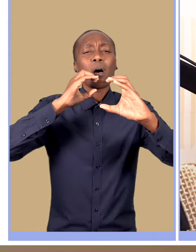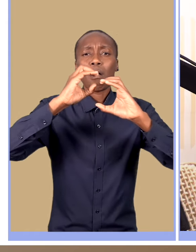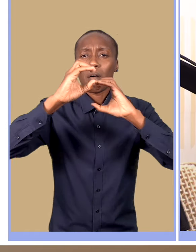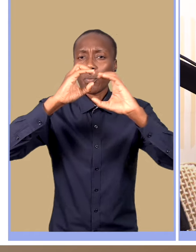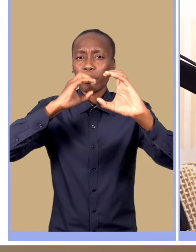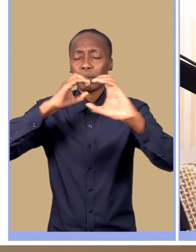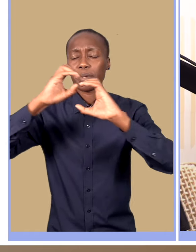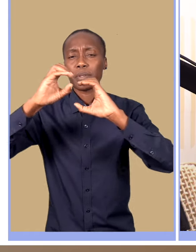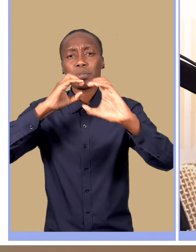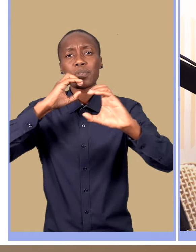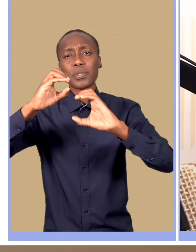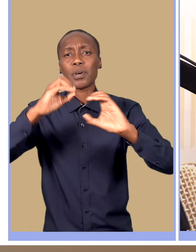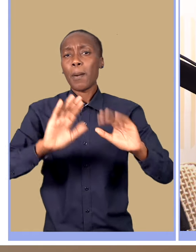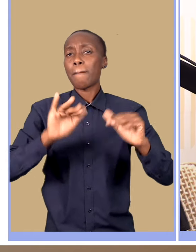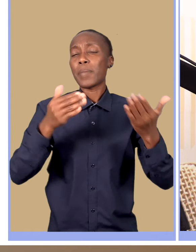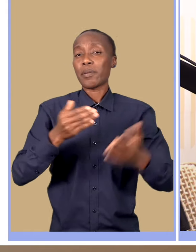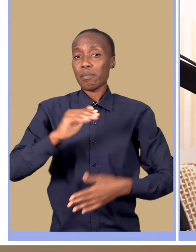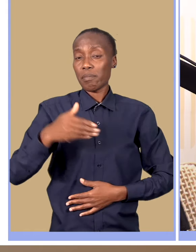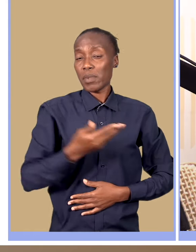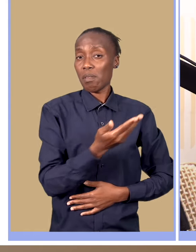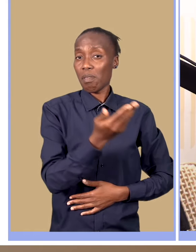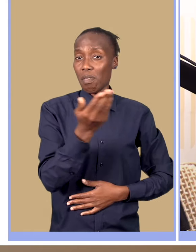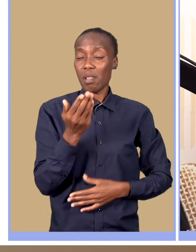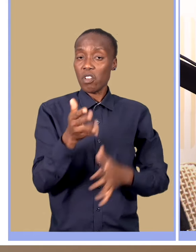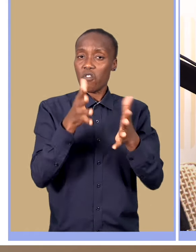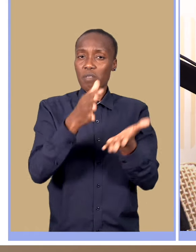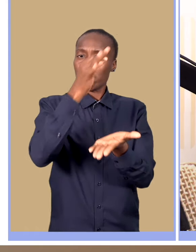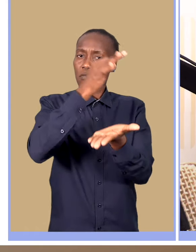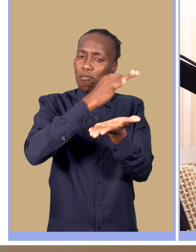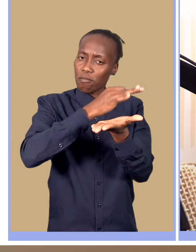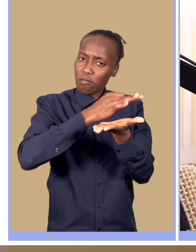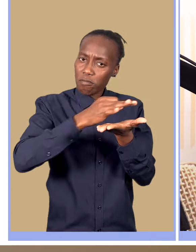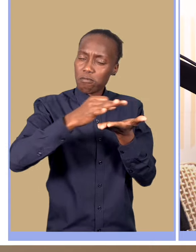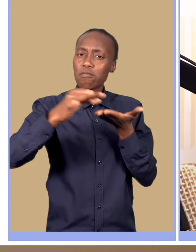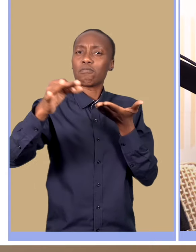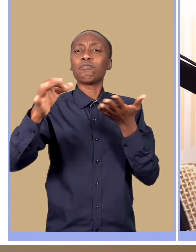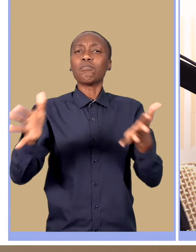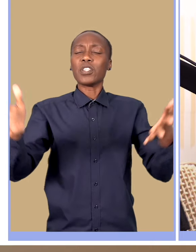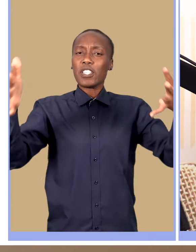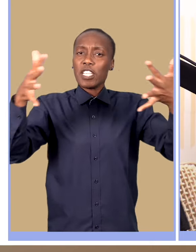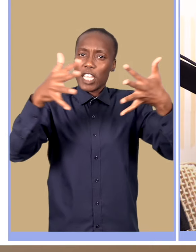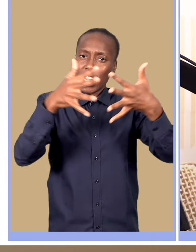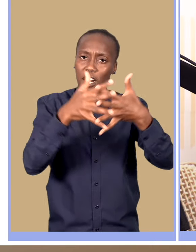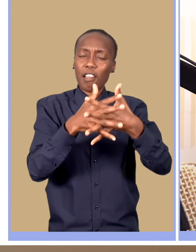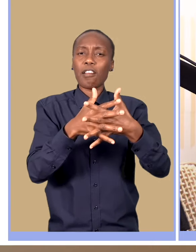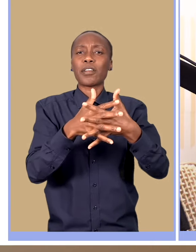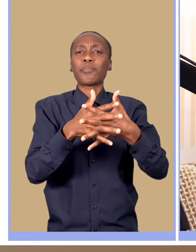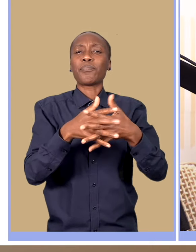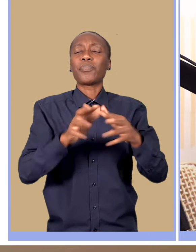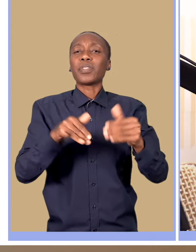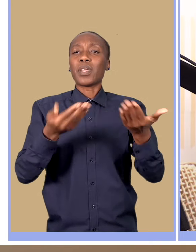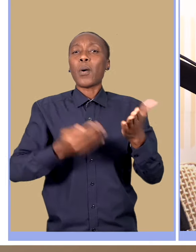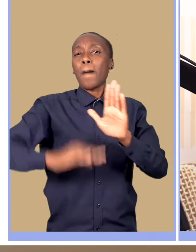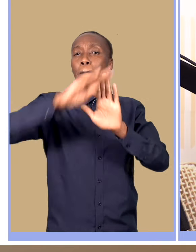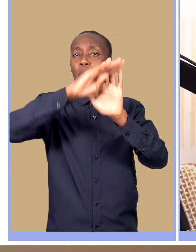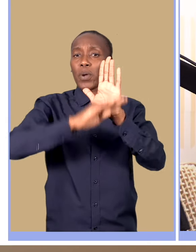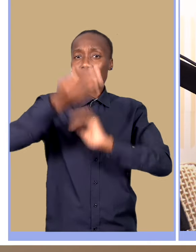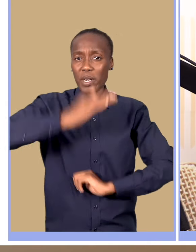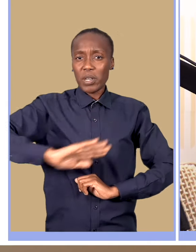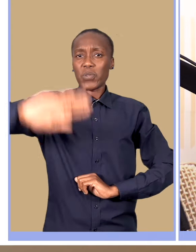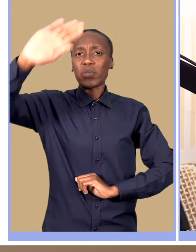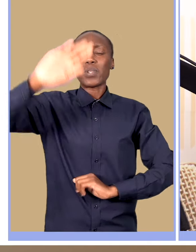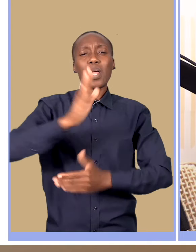comunicação de modo eficiente, o nosso Programa Nacional do